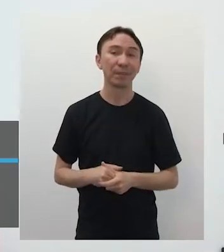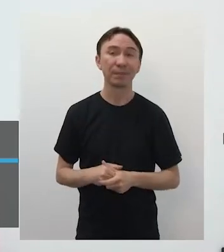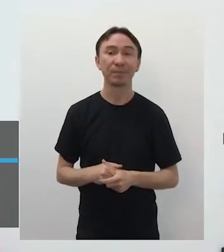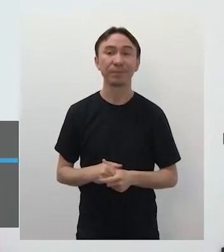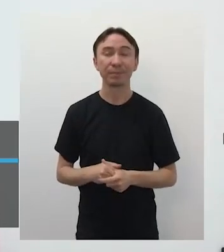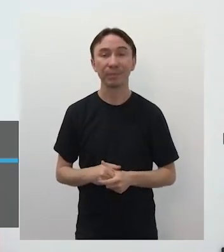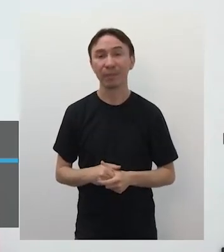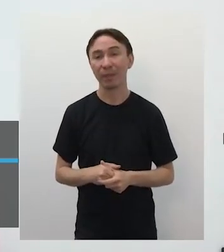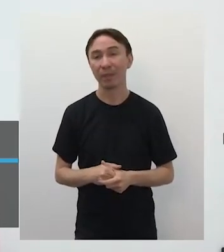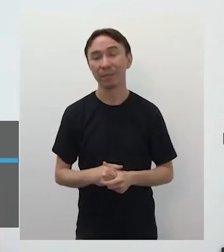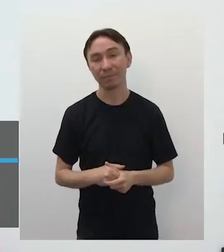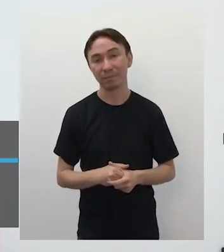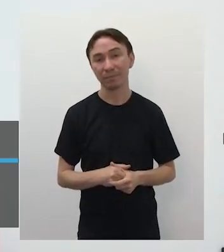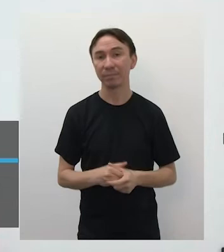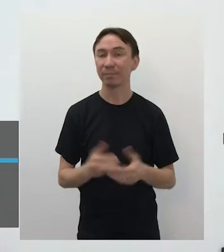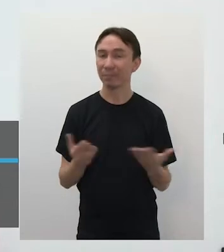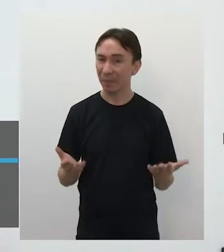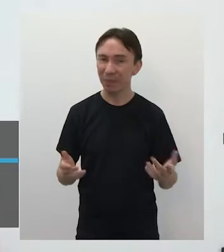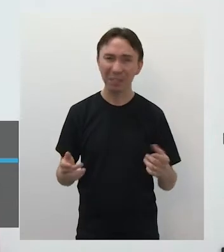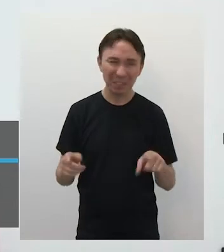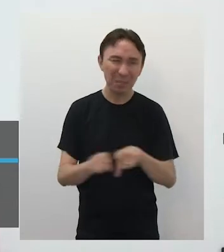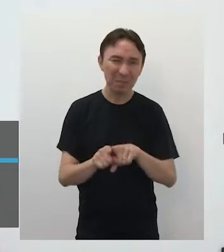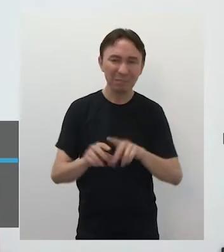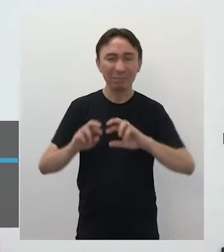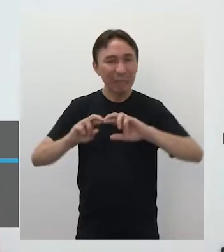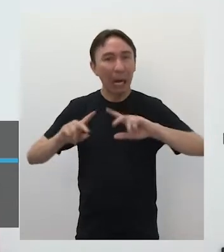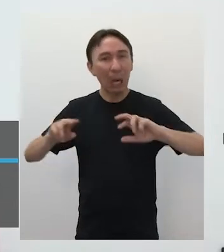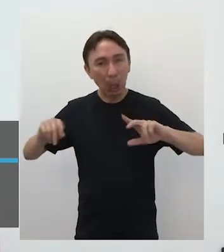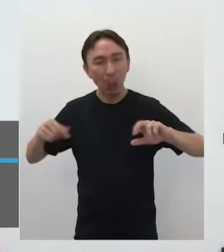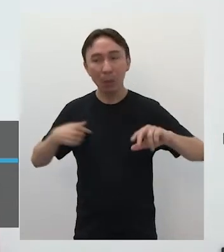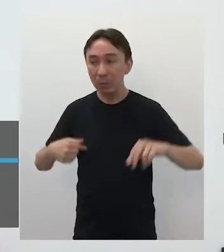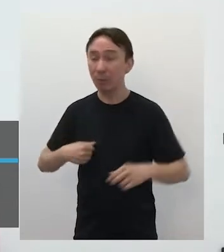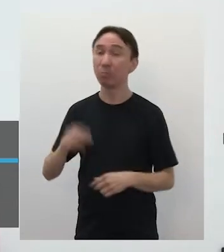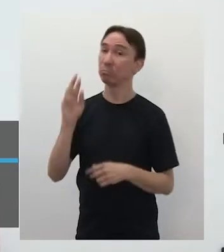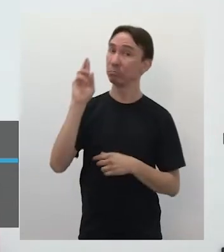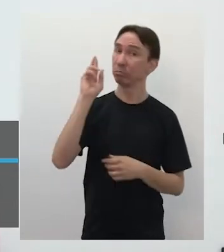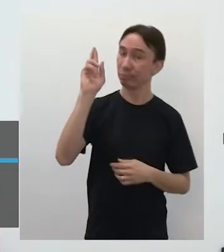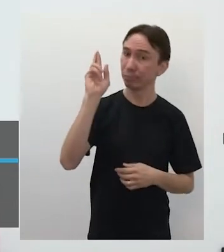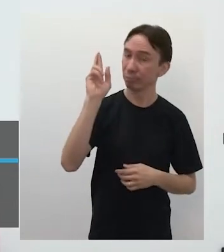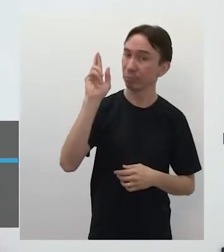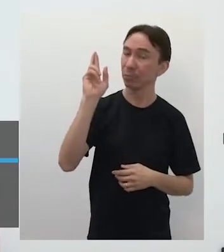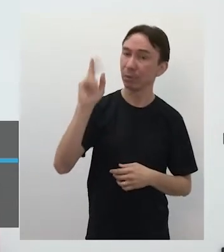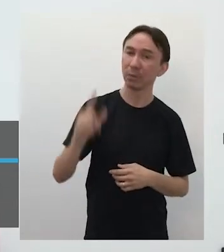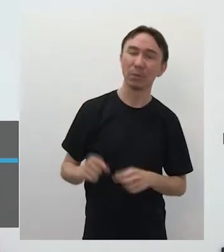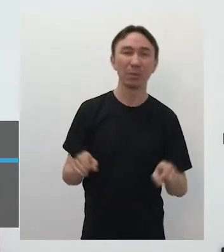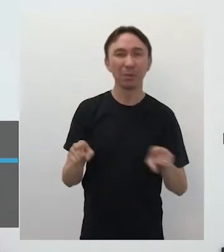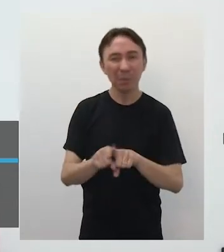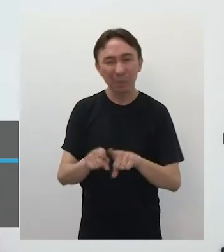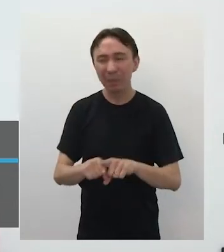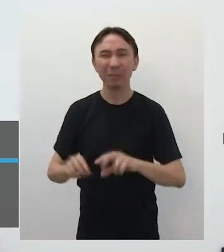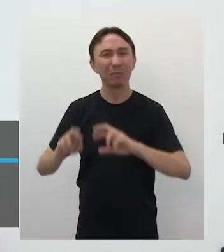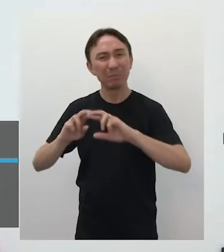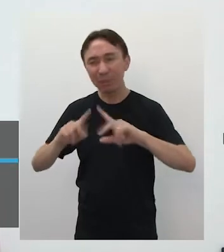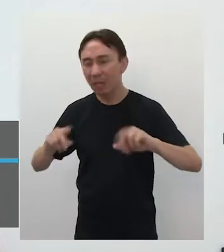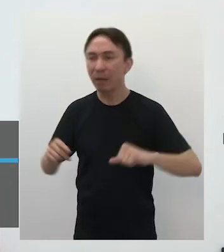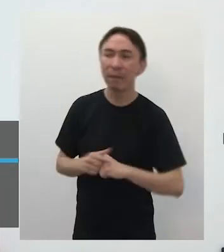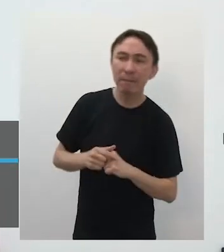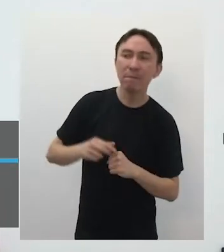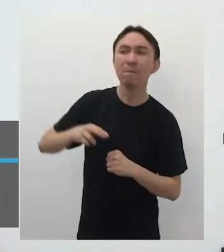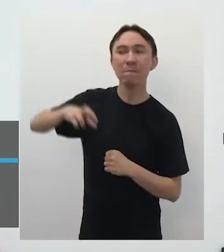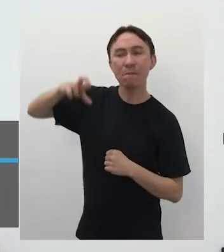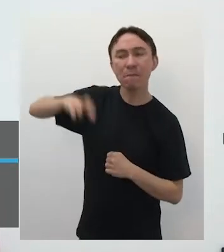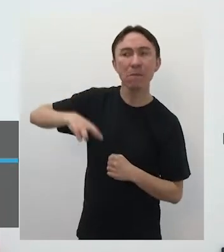excelentes. Então, o trabalho, ele é compartilhado, e cada um tem a sua